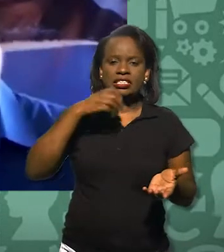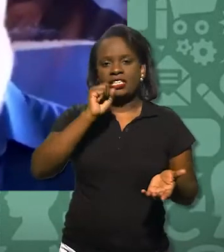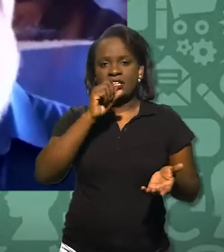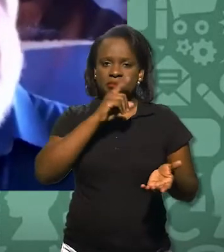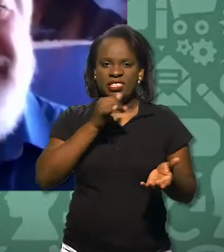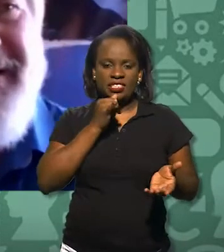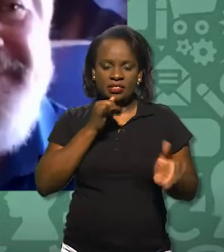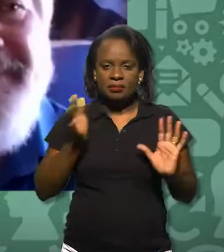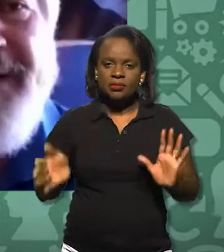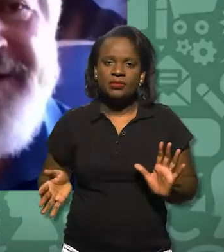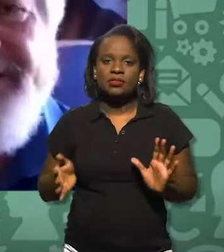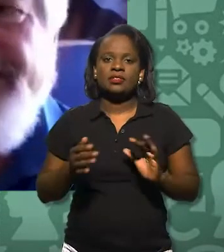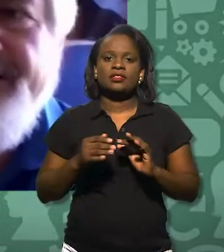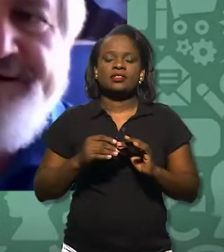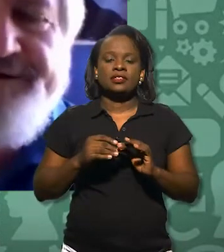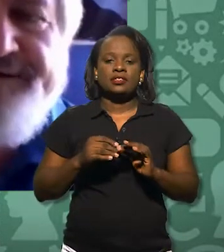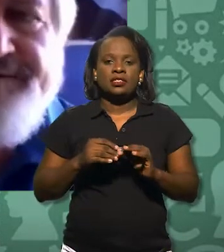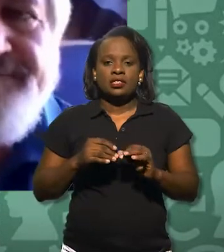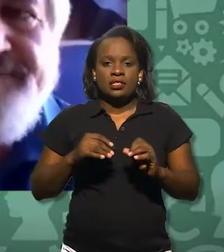exemplo,